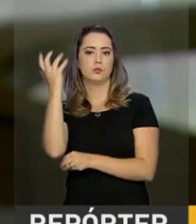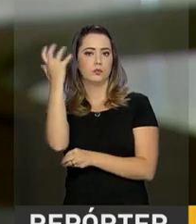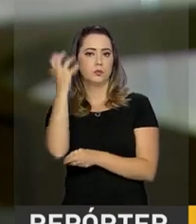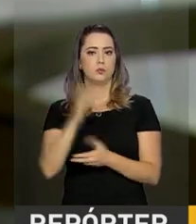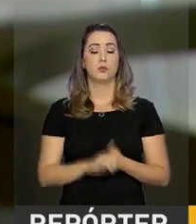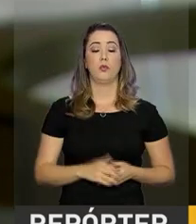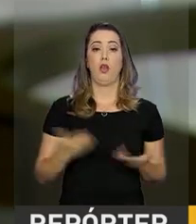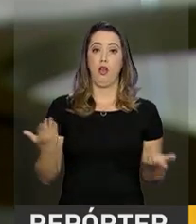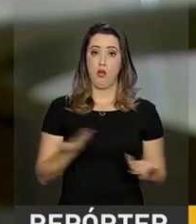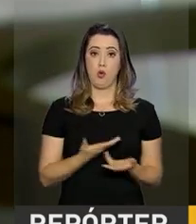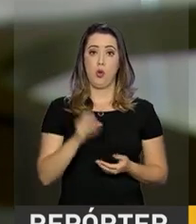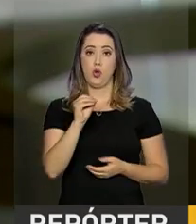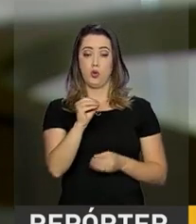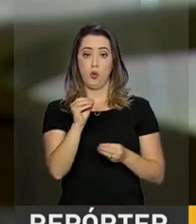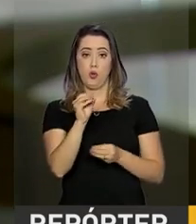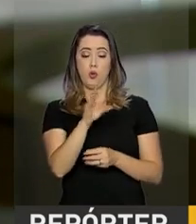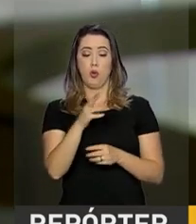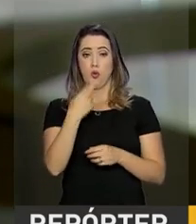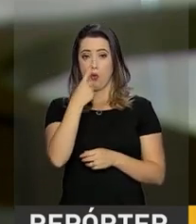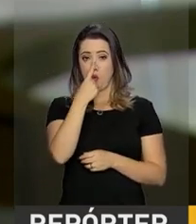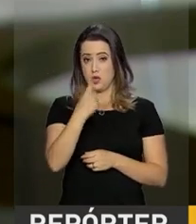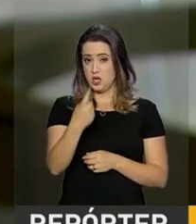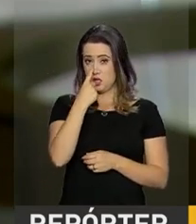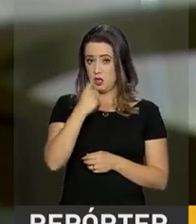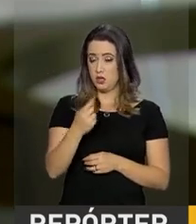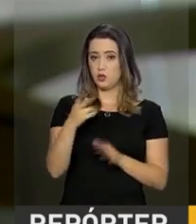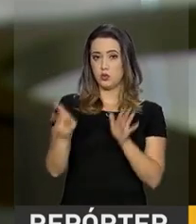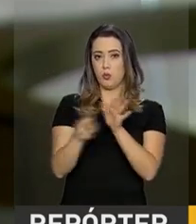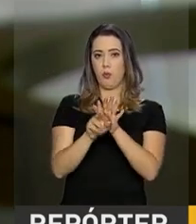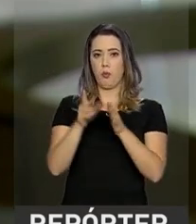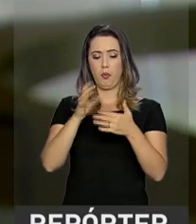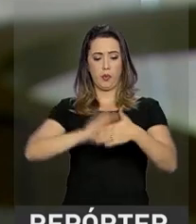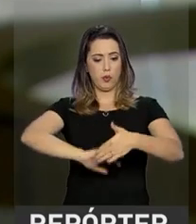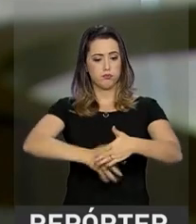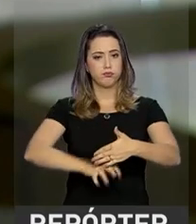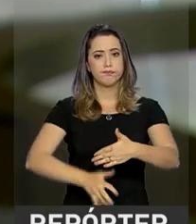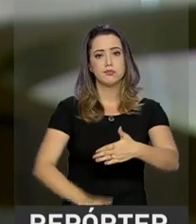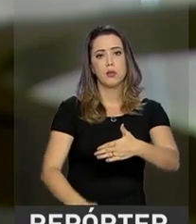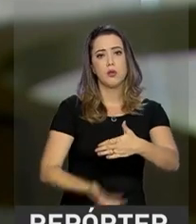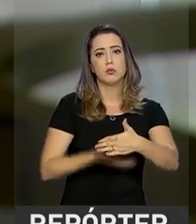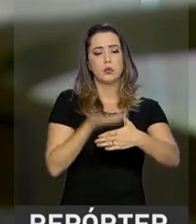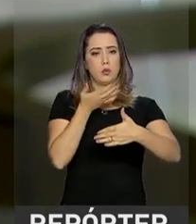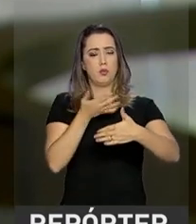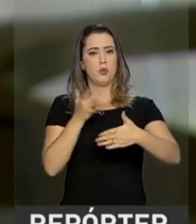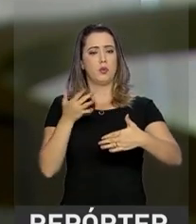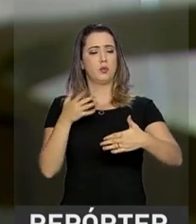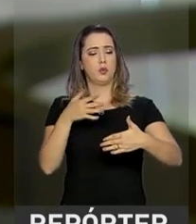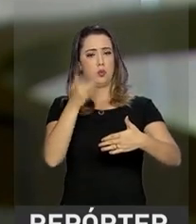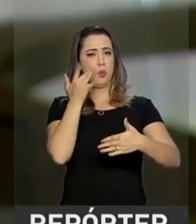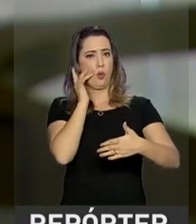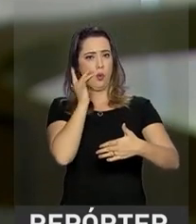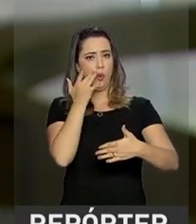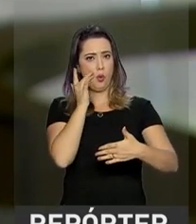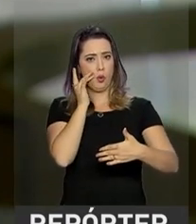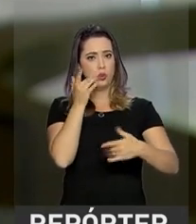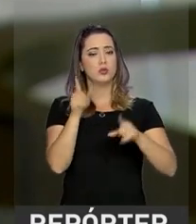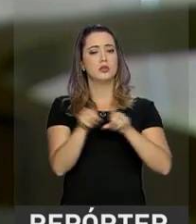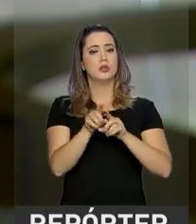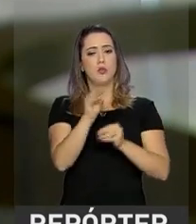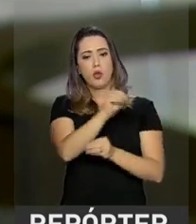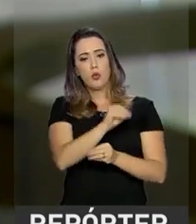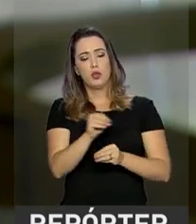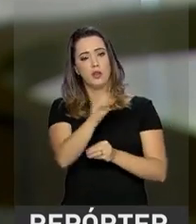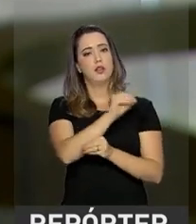rejeitos e resíduos de mineração que atualmente não acontece diminuindo assim os passivos ambientais também passa a ser